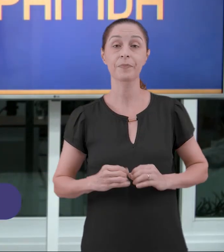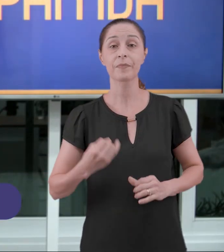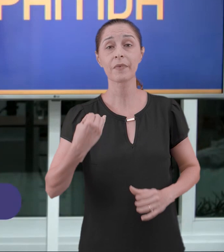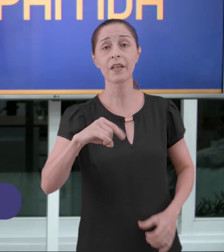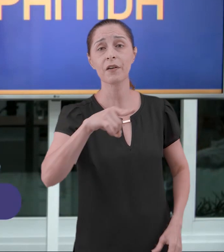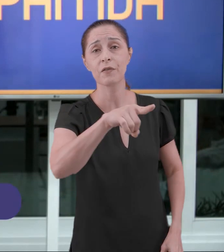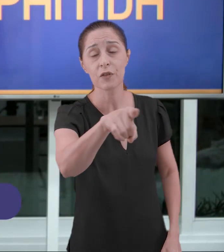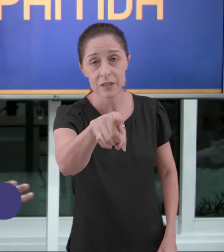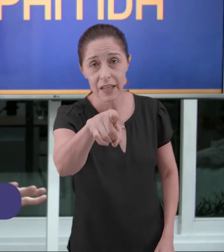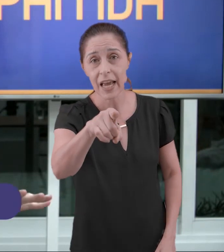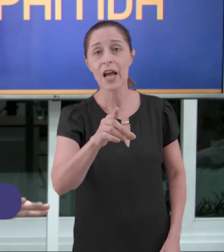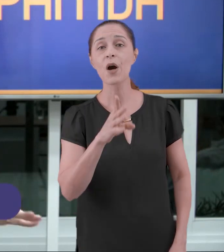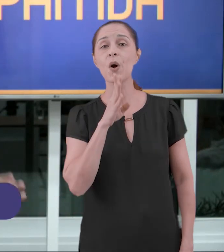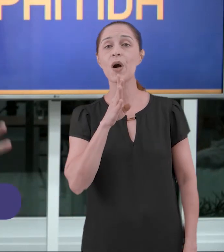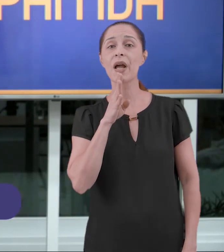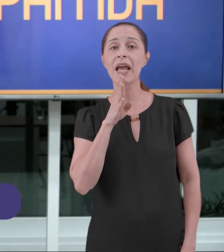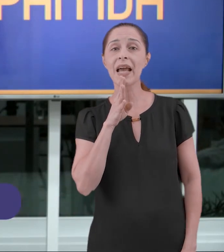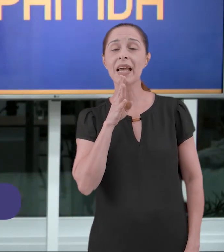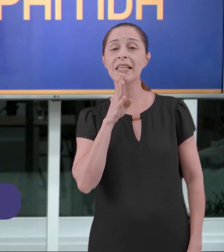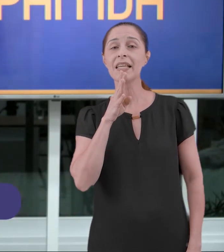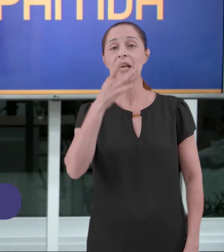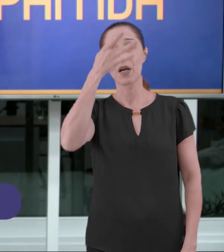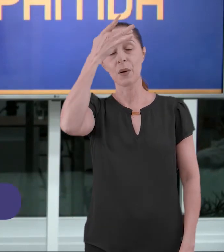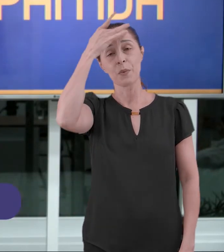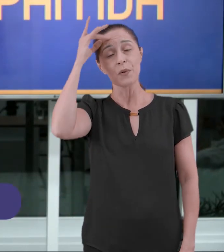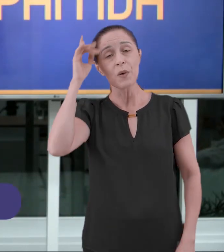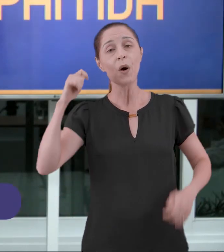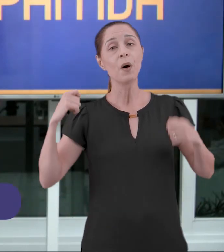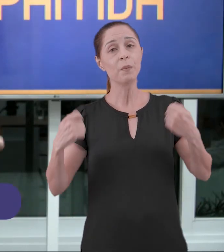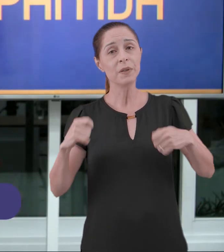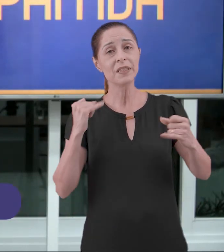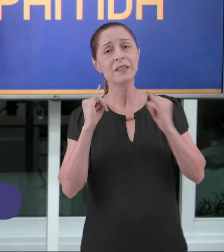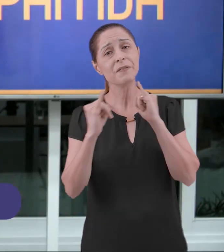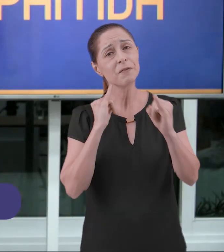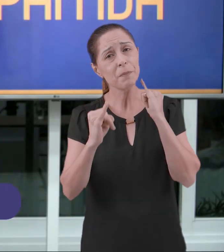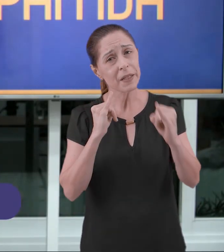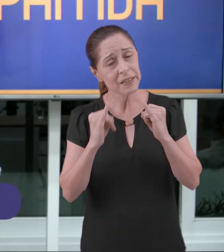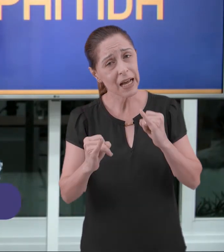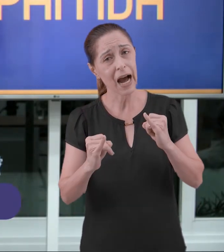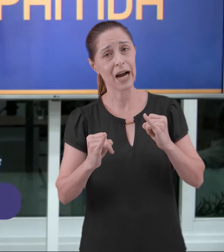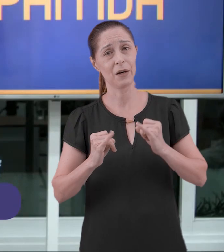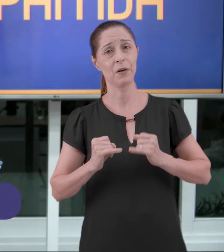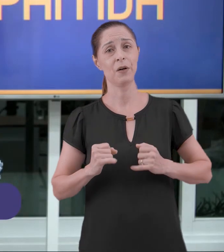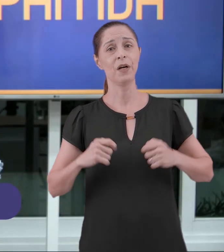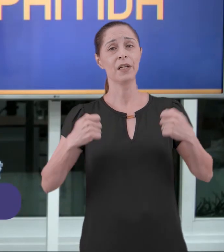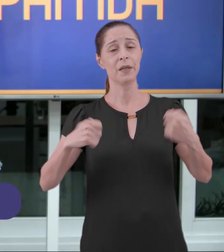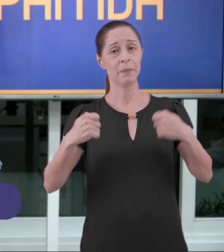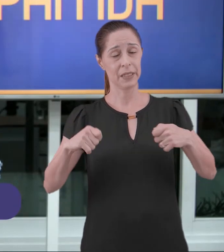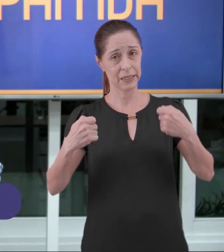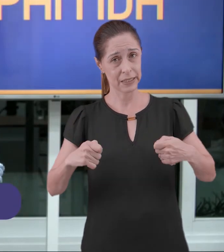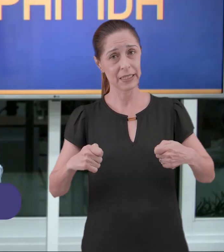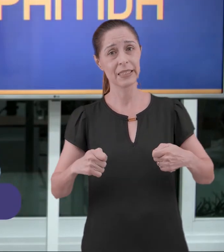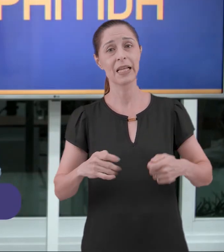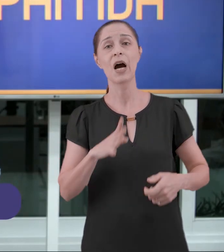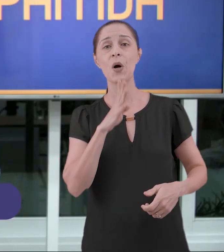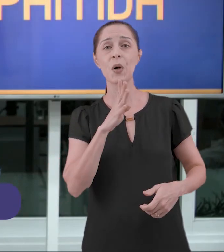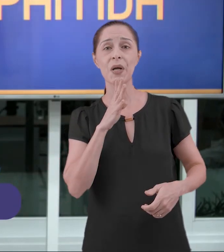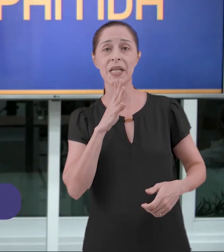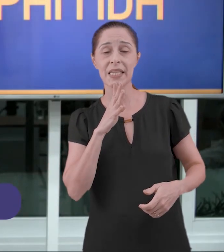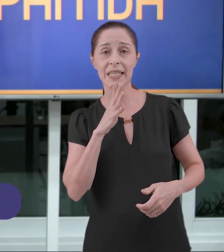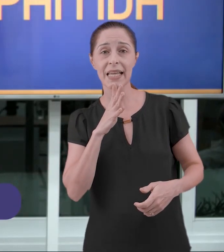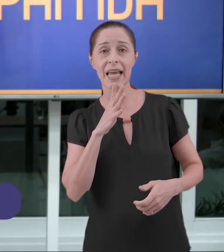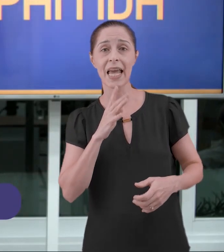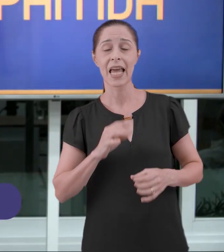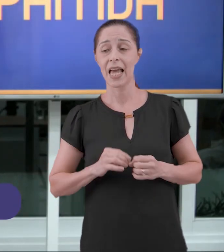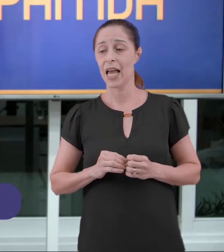As lives agora, momento de pandemia, é o momento da gente fazer conexões, né, online, e às vezes o que uma